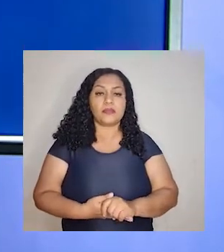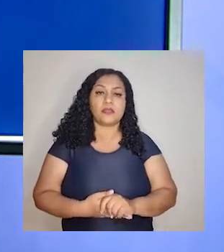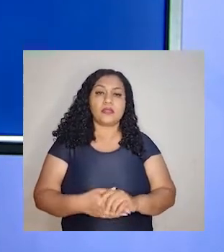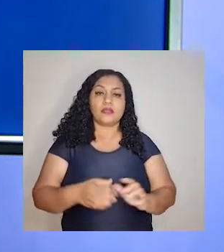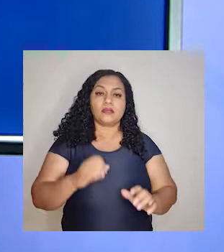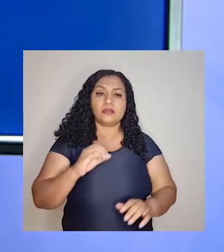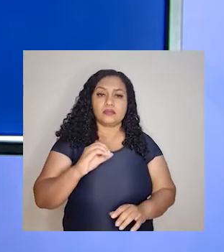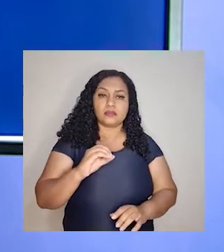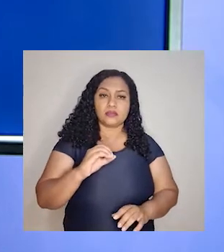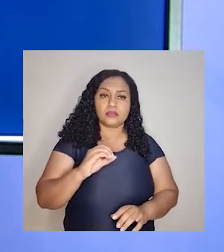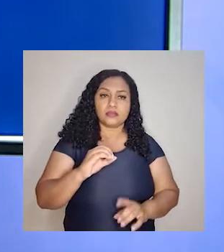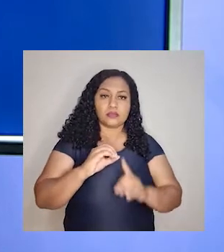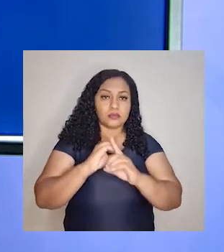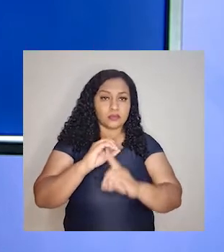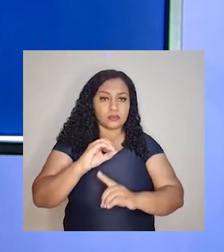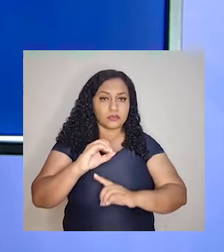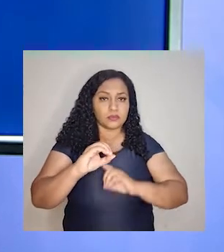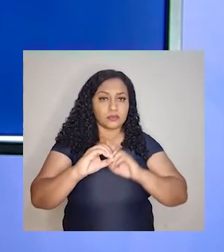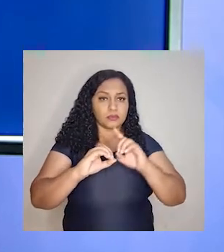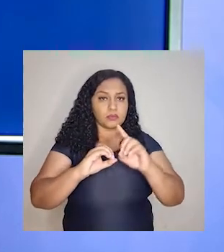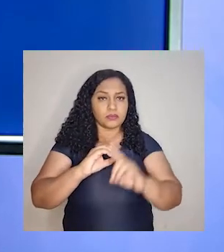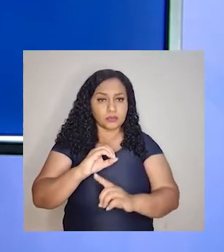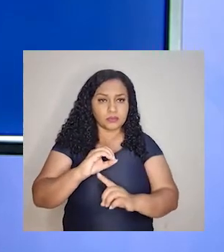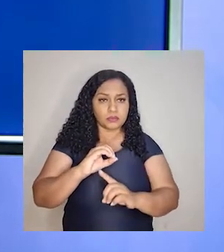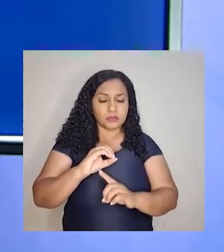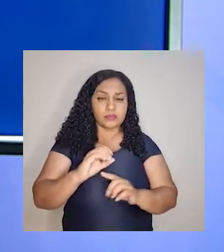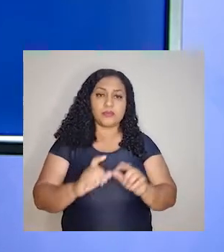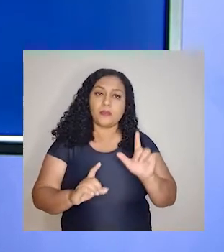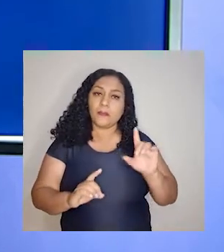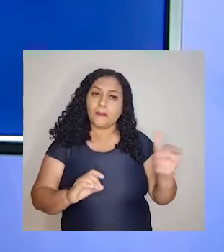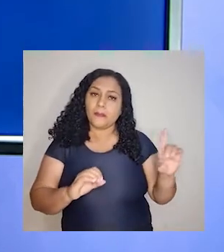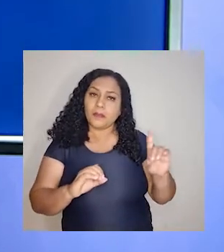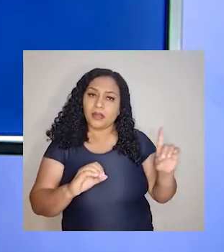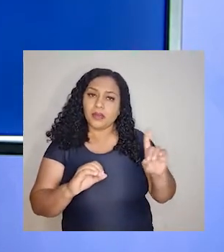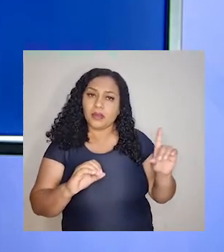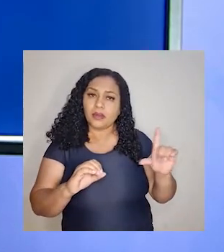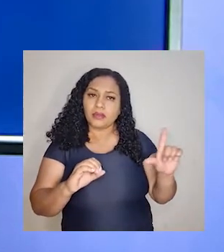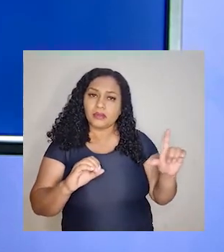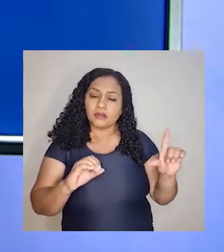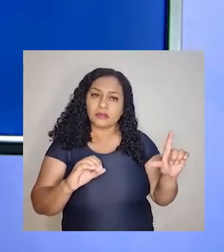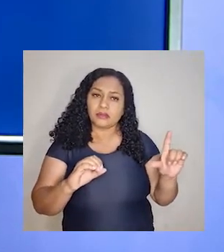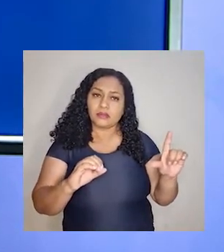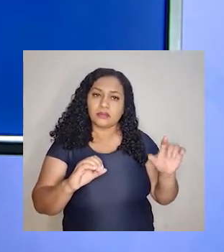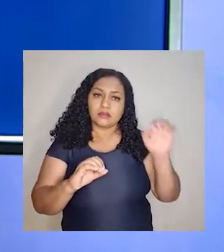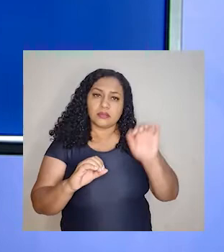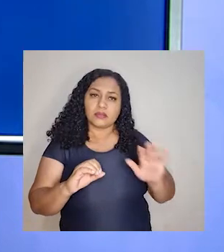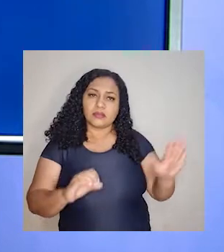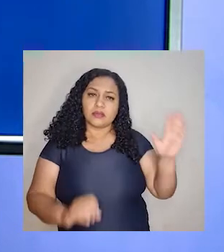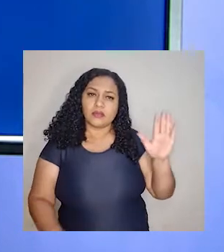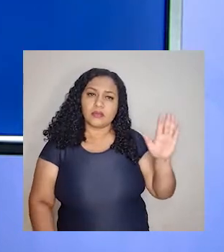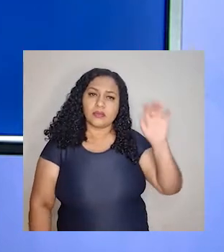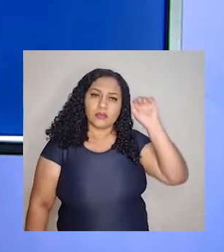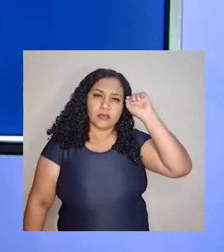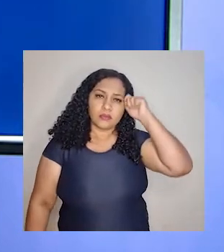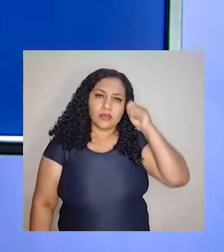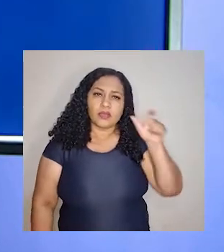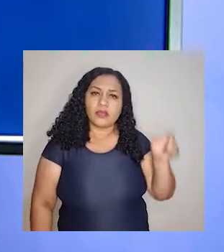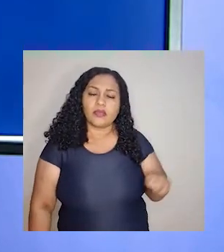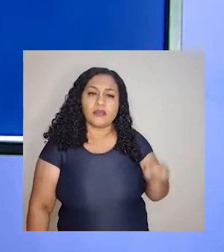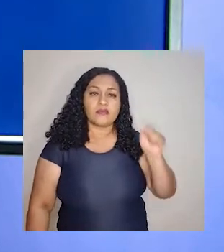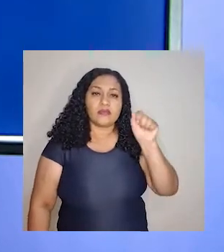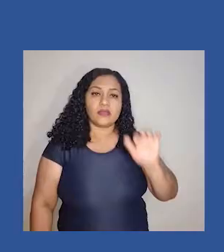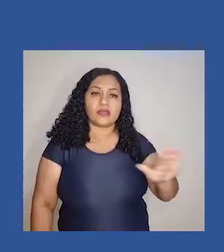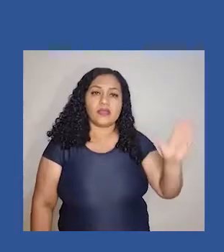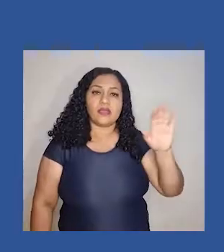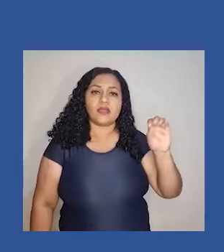para você entender o seguinte aqui no meio Zero Grau meridiano de Greenwich e no Esse tá bom para leste Olha só